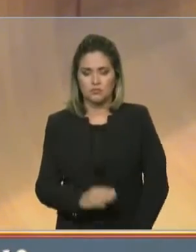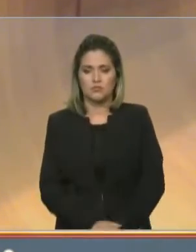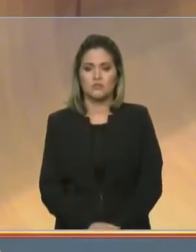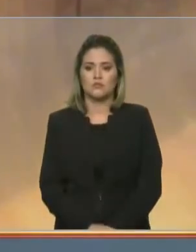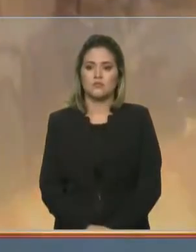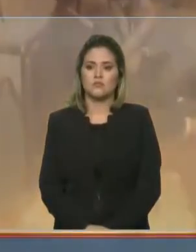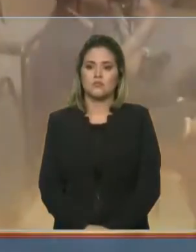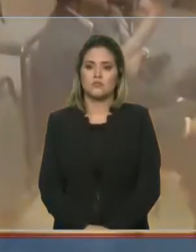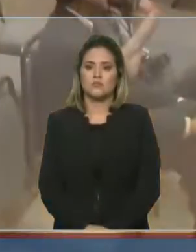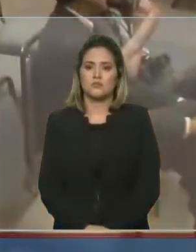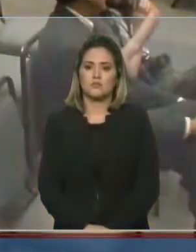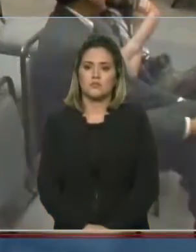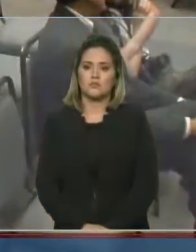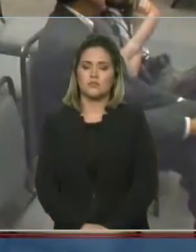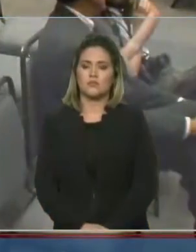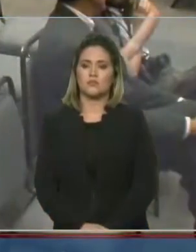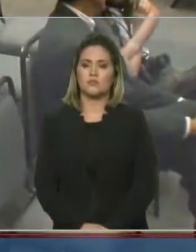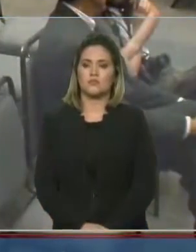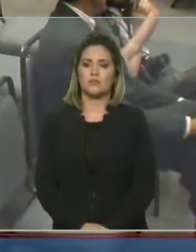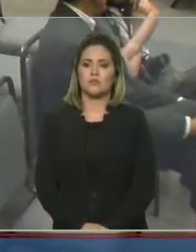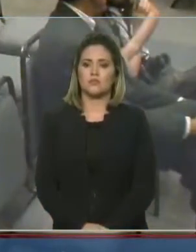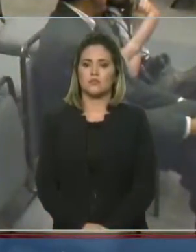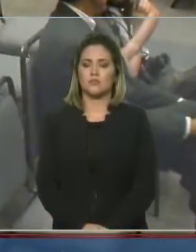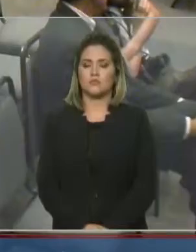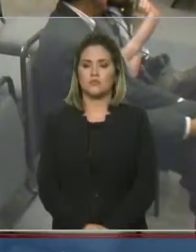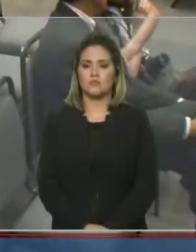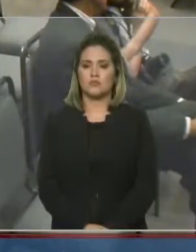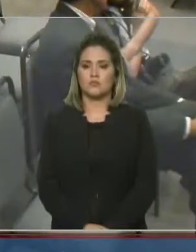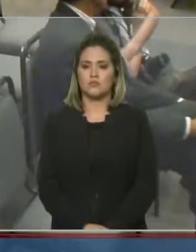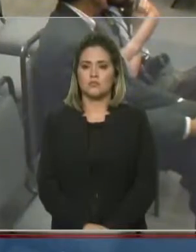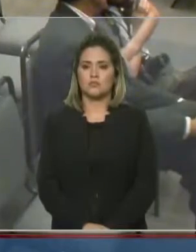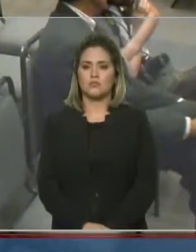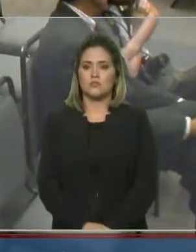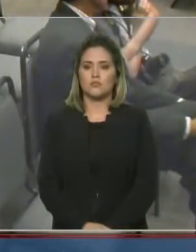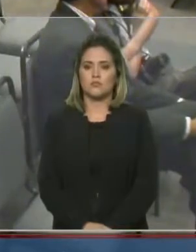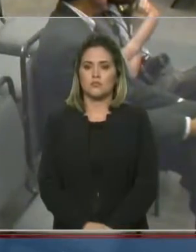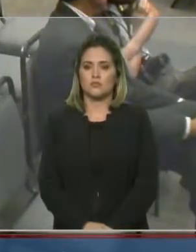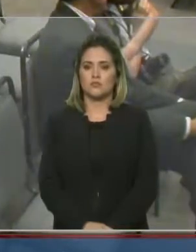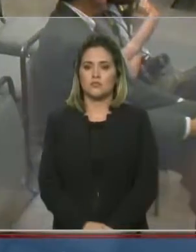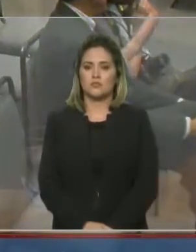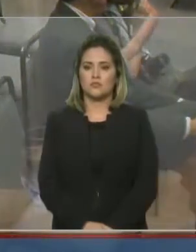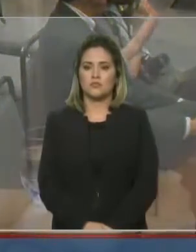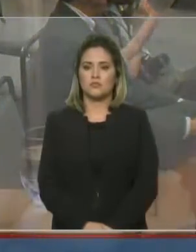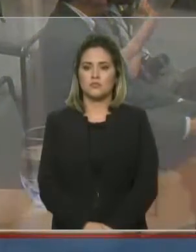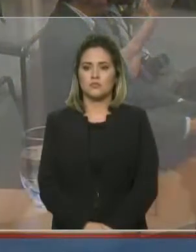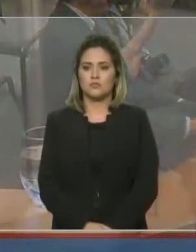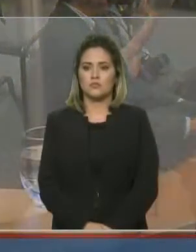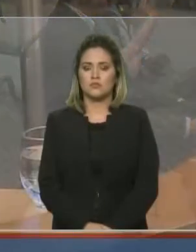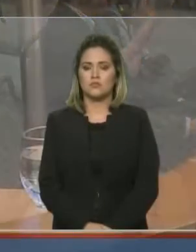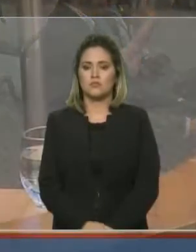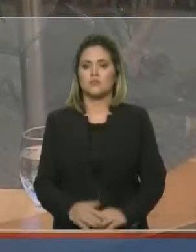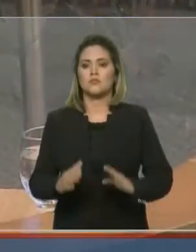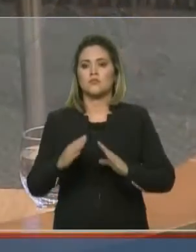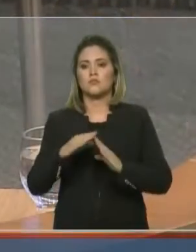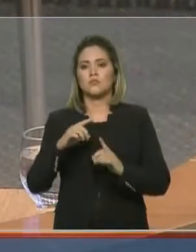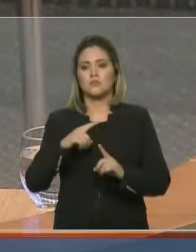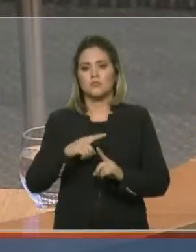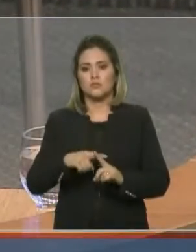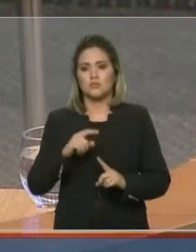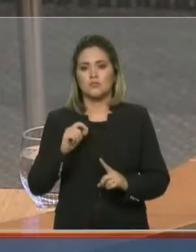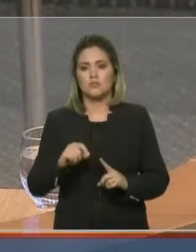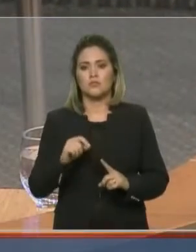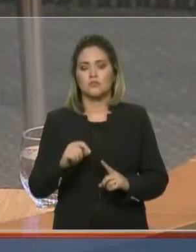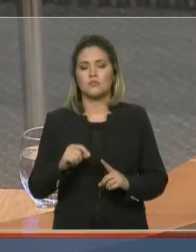da Igreja, que não se diferencia, portanto, da história e da vida do seu mestre, nós vamos encontrar